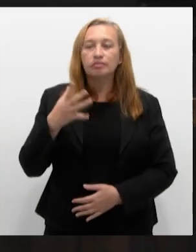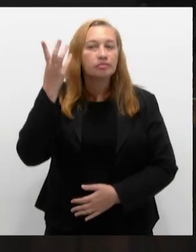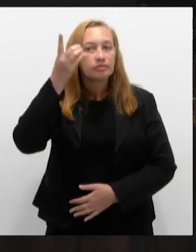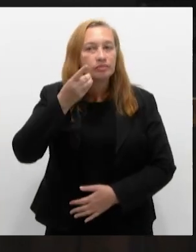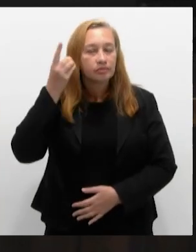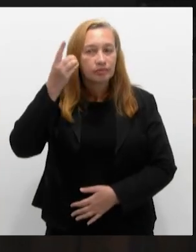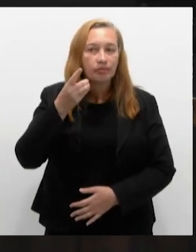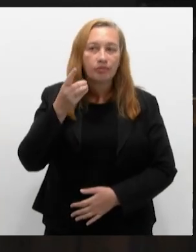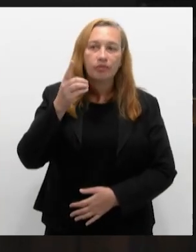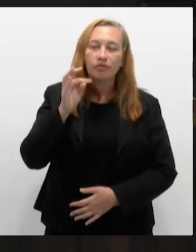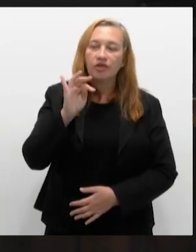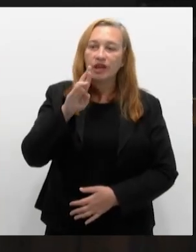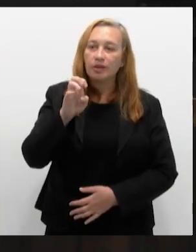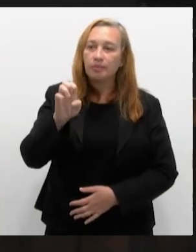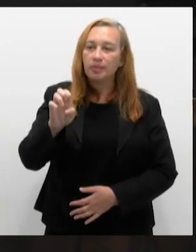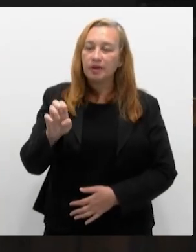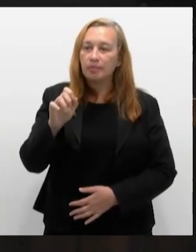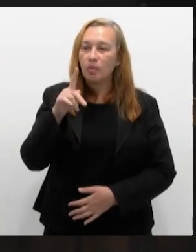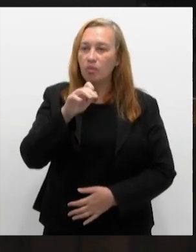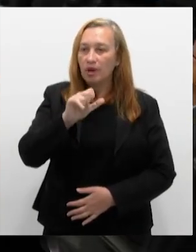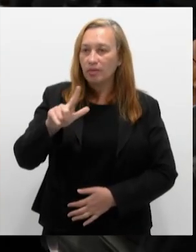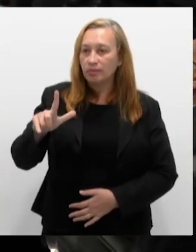deputado Felipe Poubel.